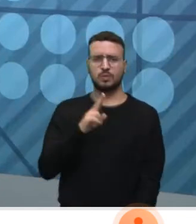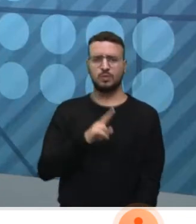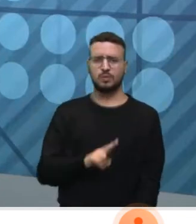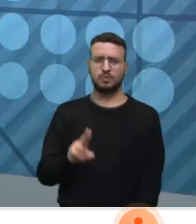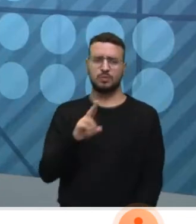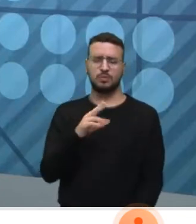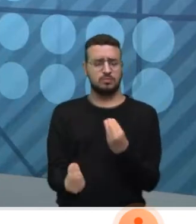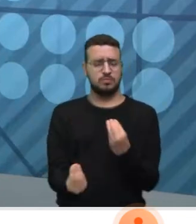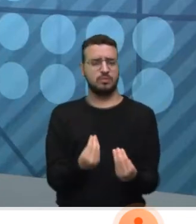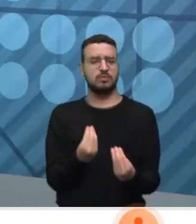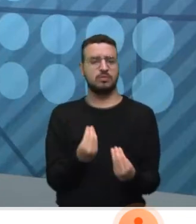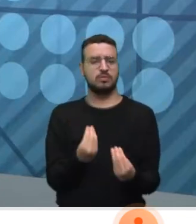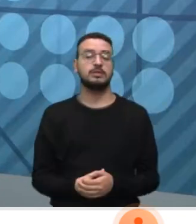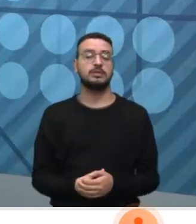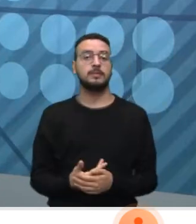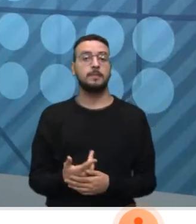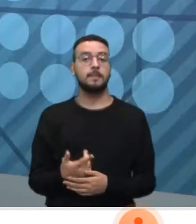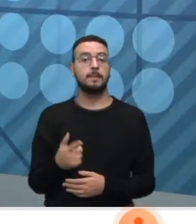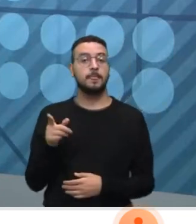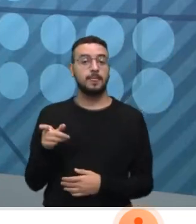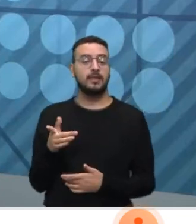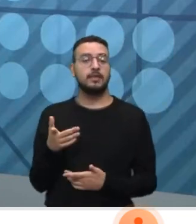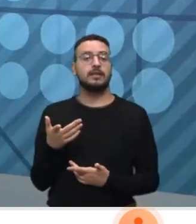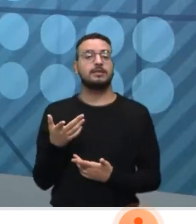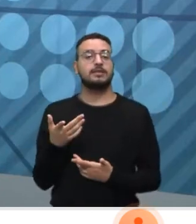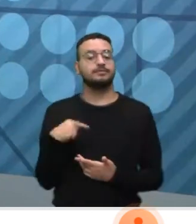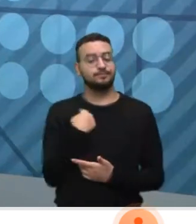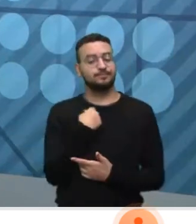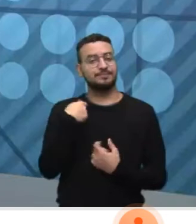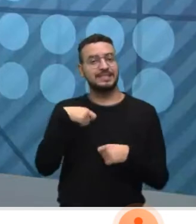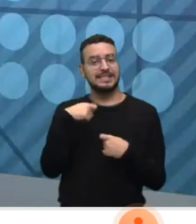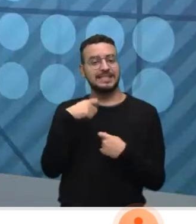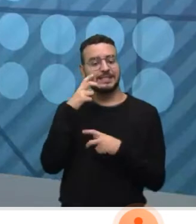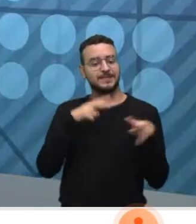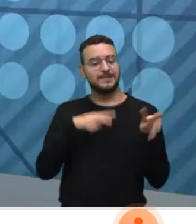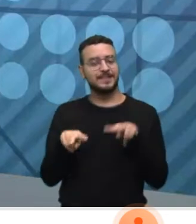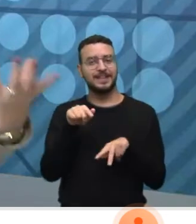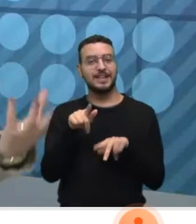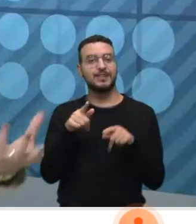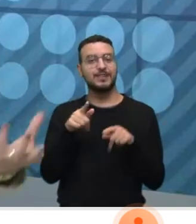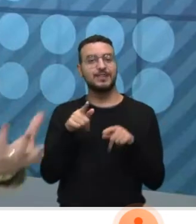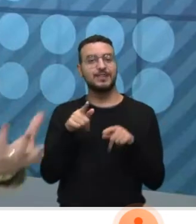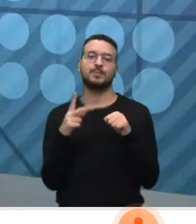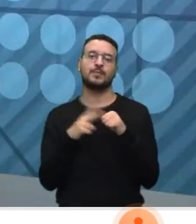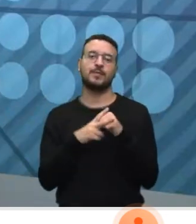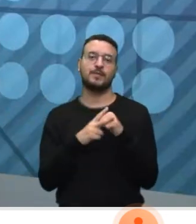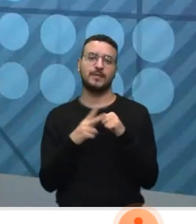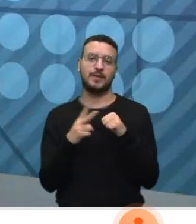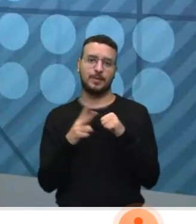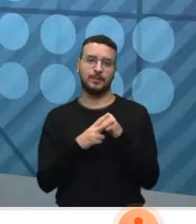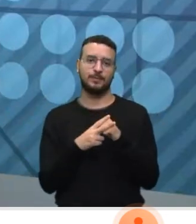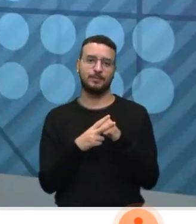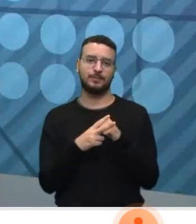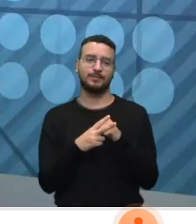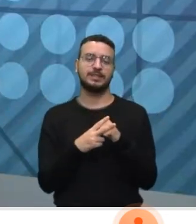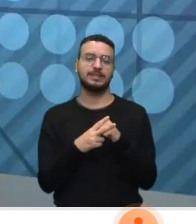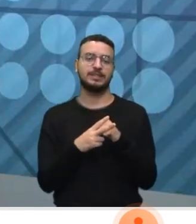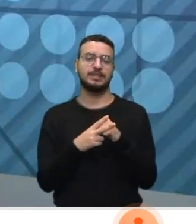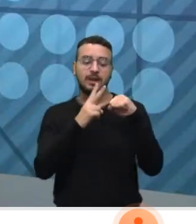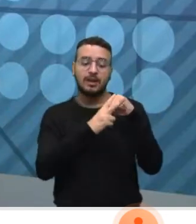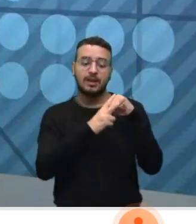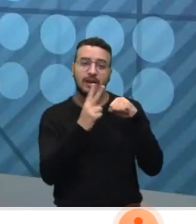errado. Aqui nós precisamos, então, observar os tipos de verbos. Porque os tipos de verbos, eles